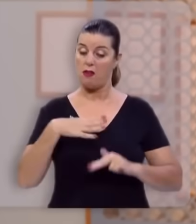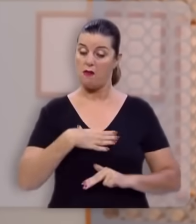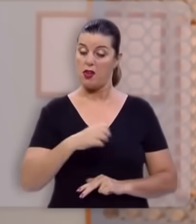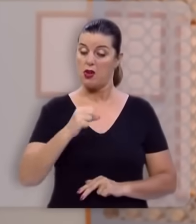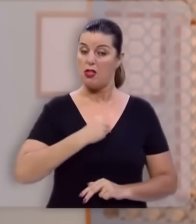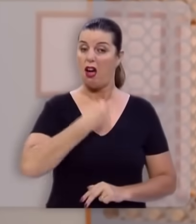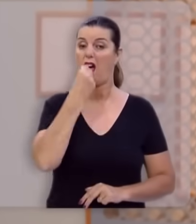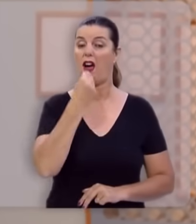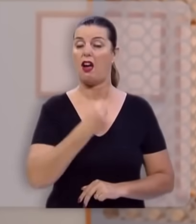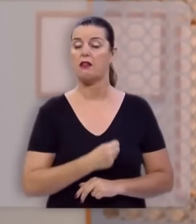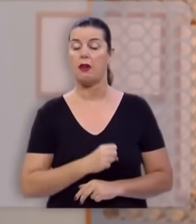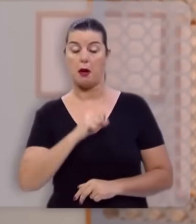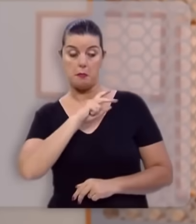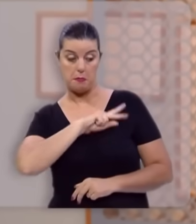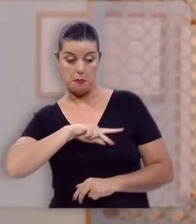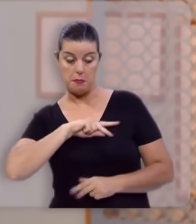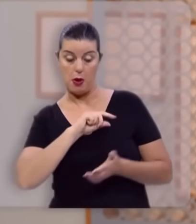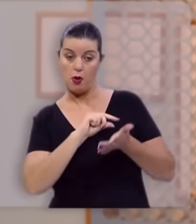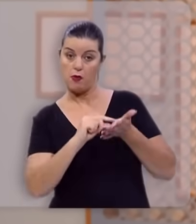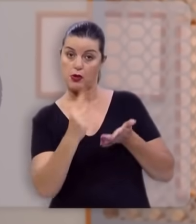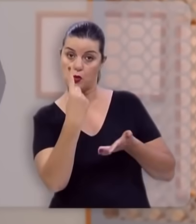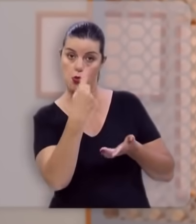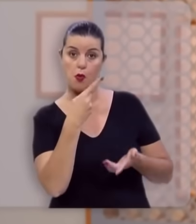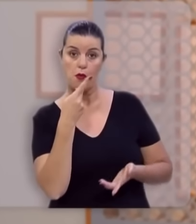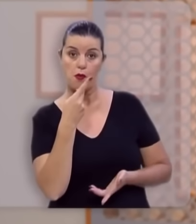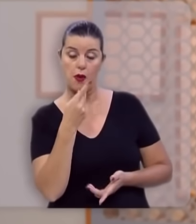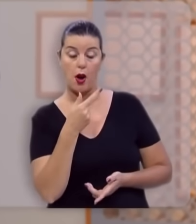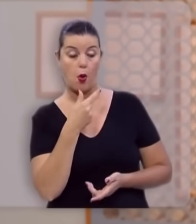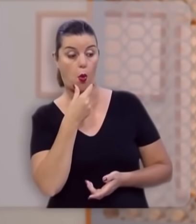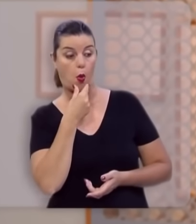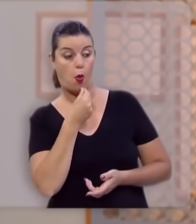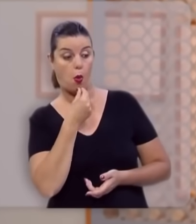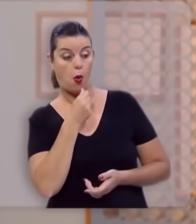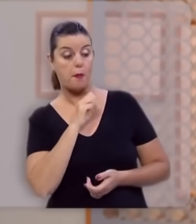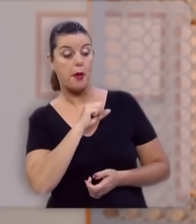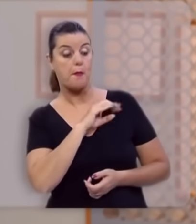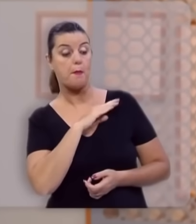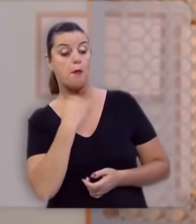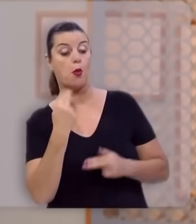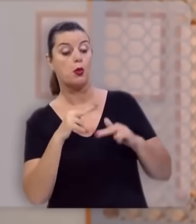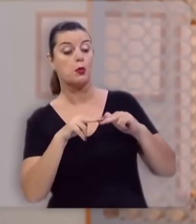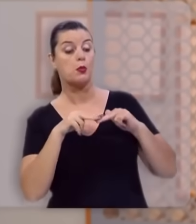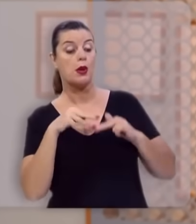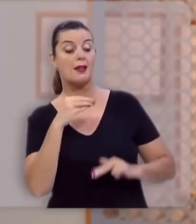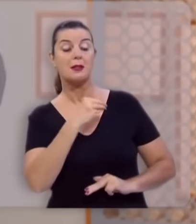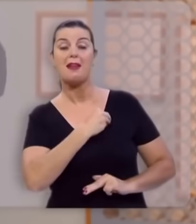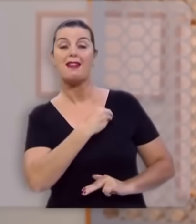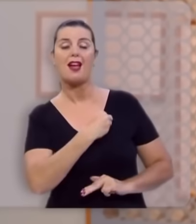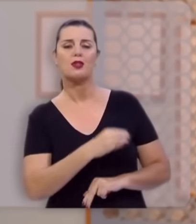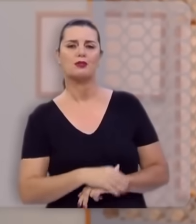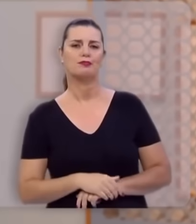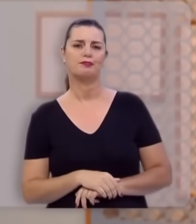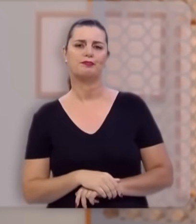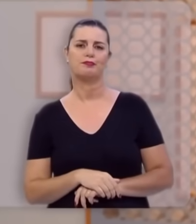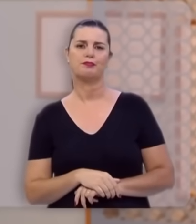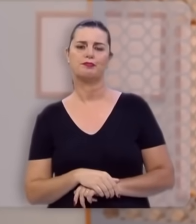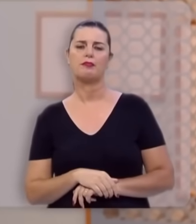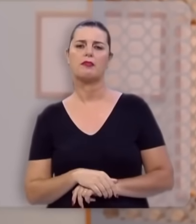E Paulo chega a afirmar, no verso primeiro, que o homem está morto nos seus delitos e pecados.